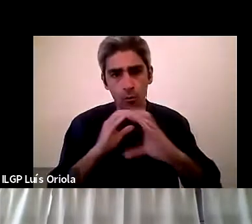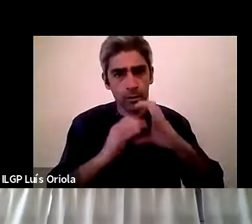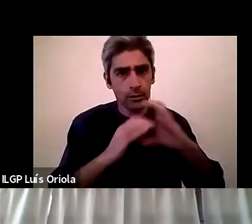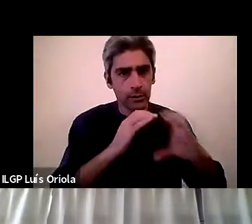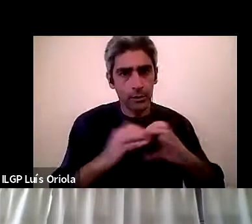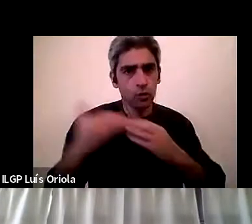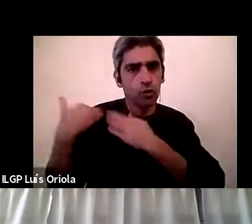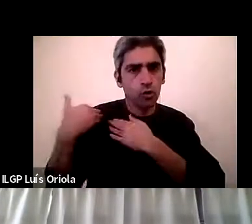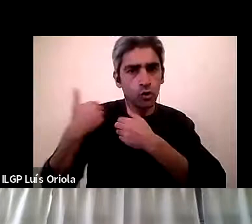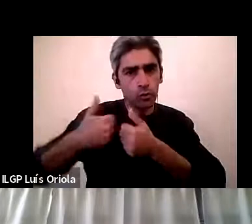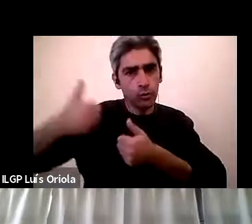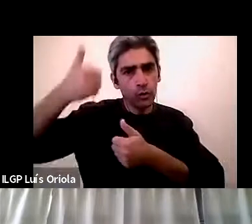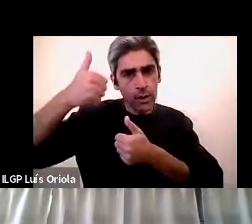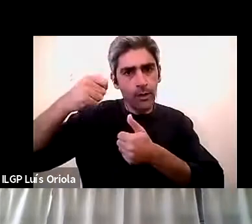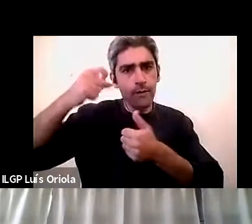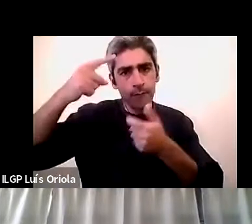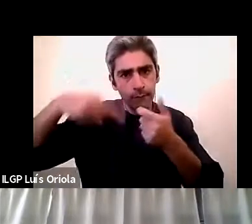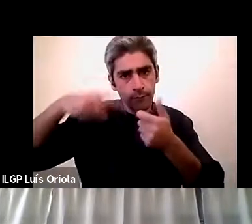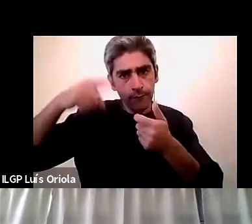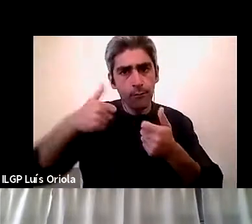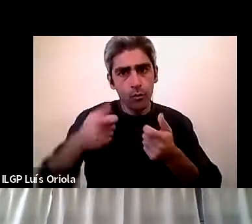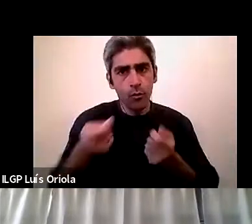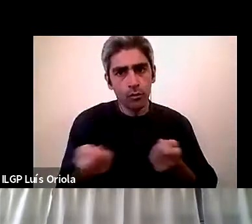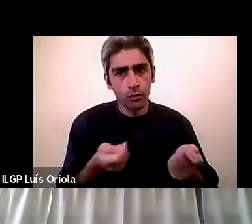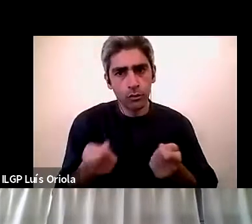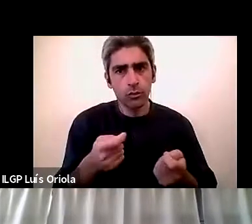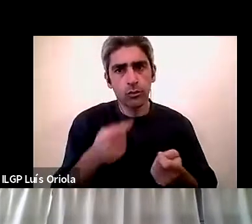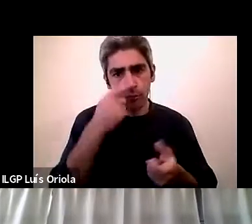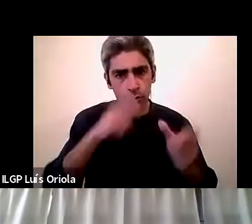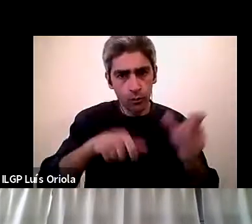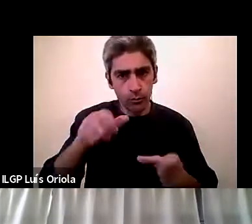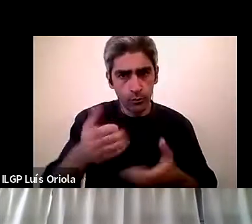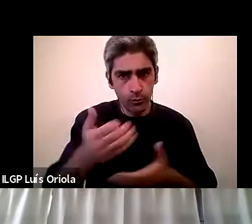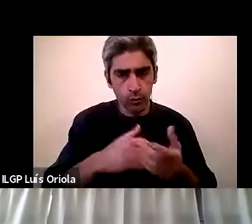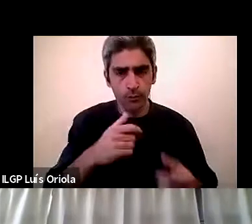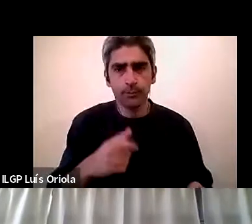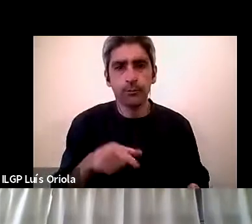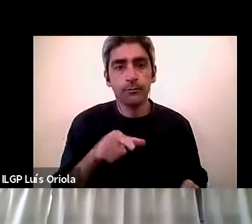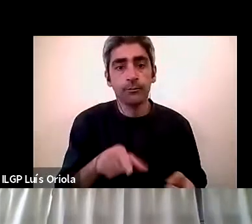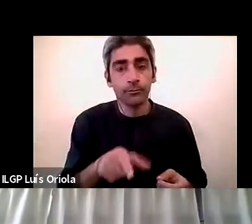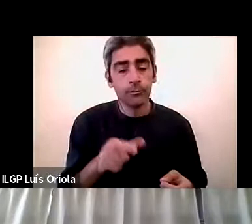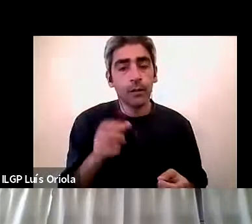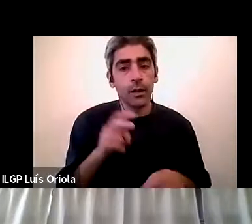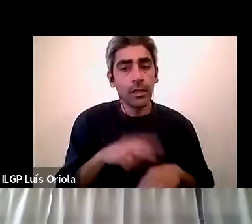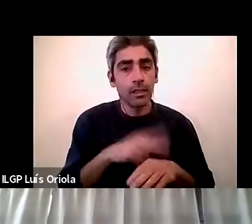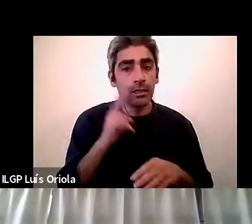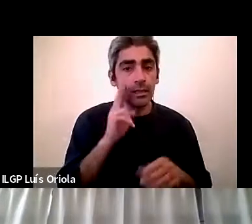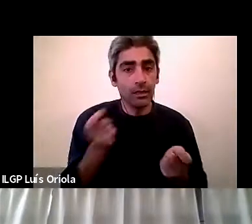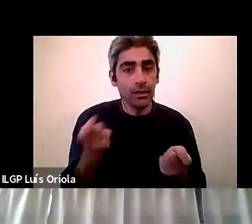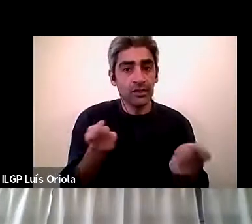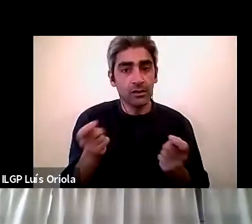os responsáveis e uma boa gestão do tempo. Nesta dimensão, os dirigentes têm um